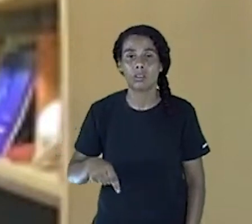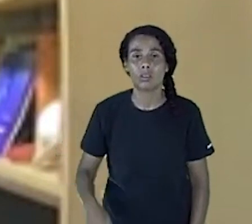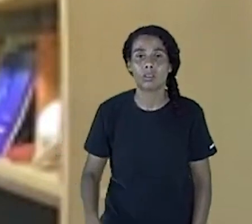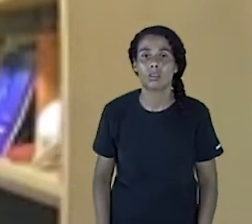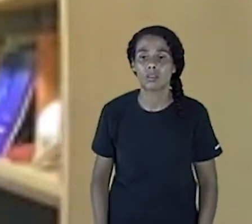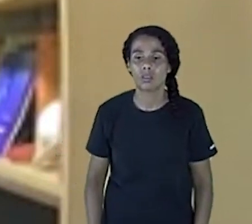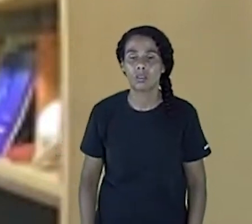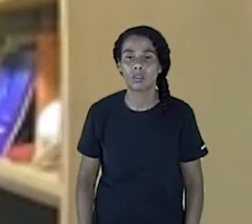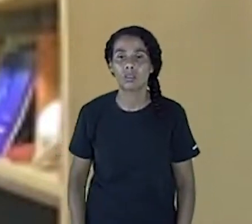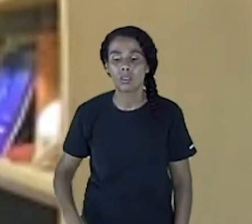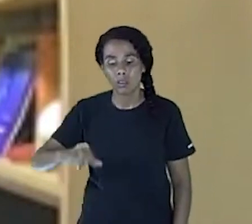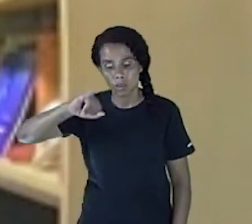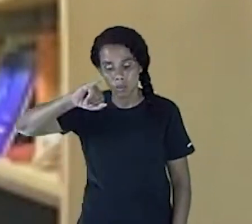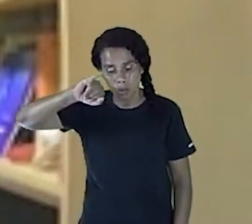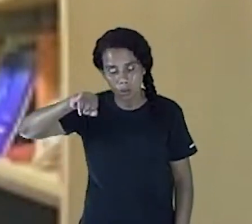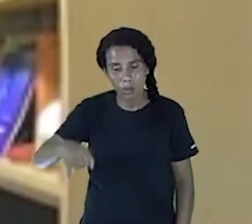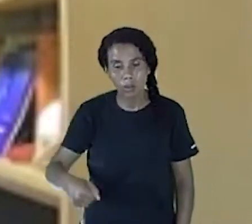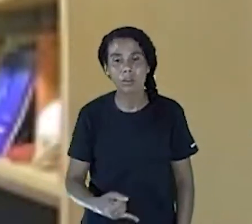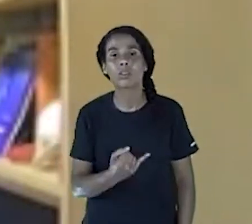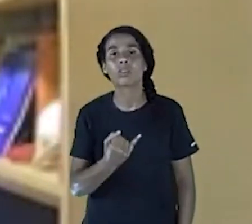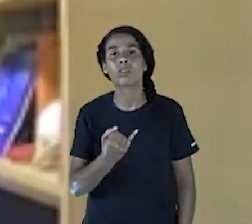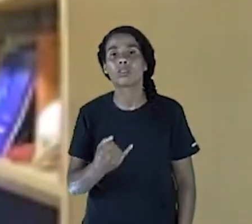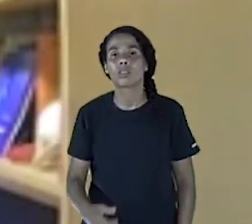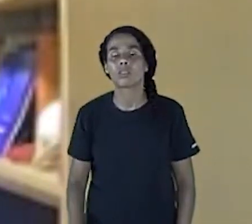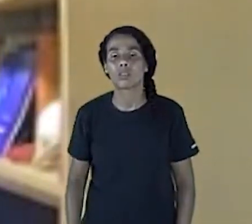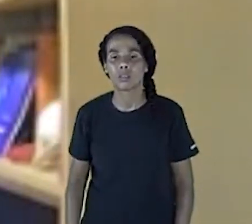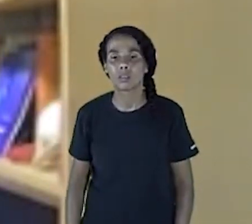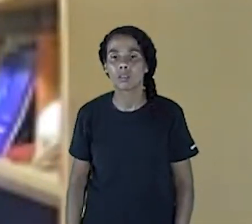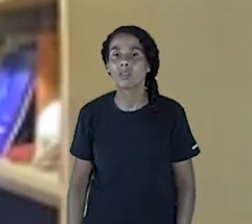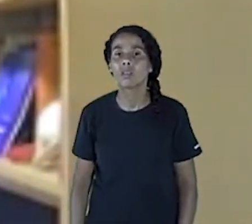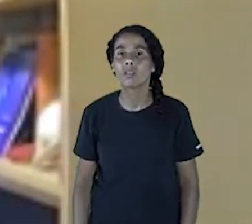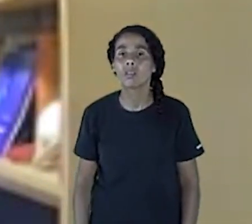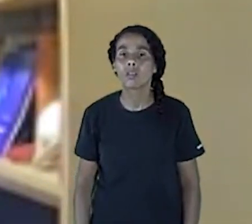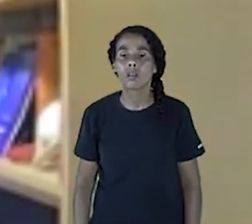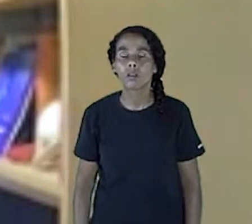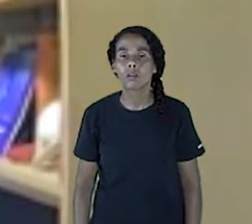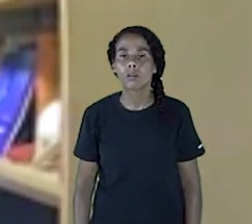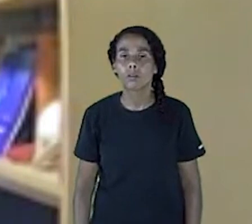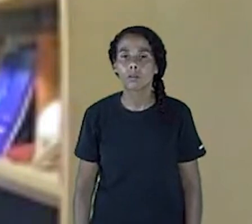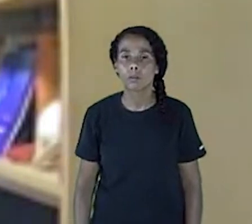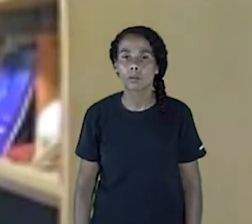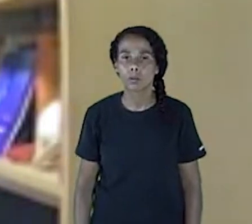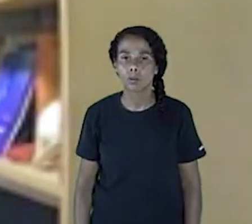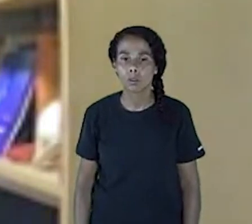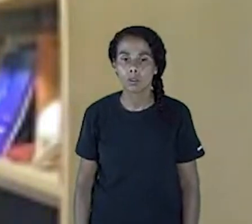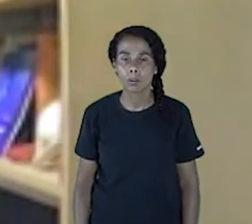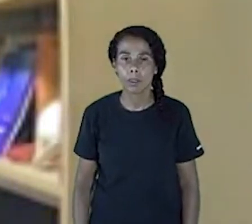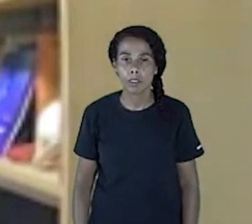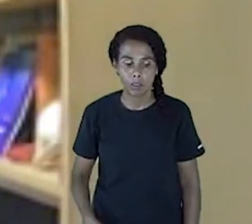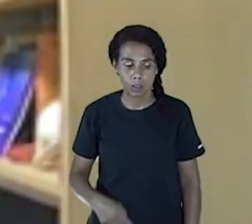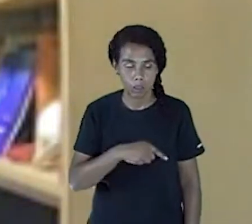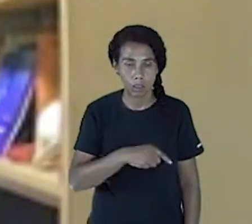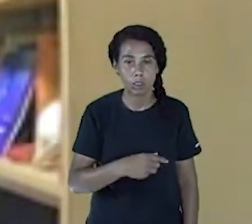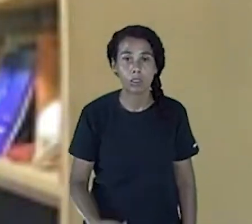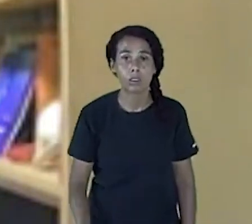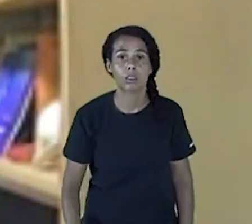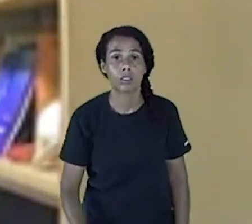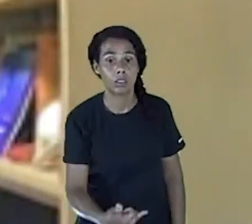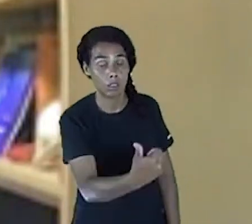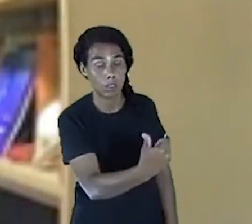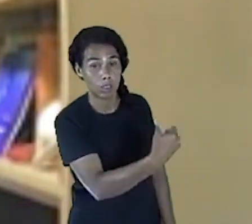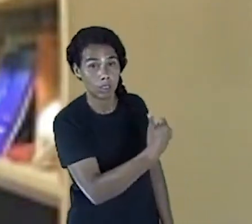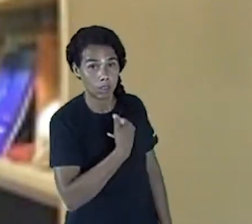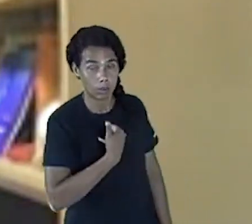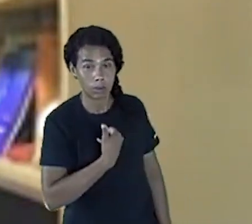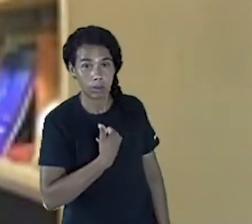Não tem depois. O Gil mesmo falou nessa história desse texto, que me inspirou para fazer um ensaio, que o futuro é